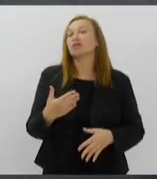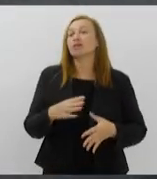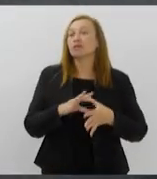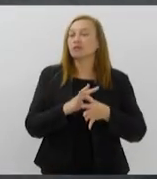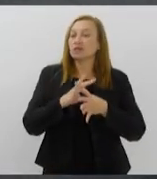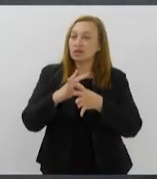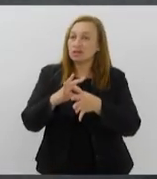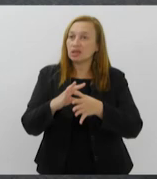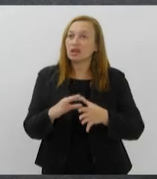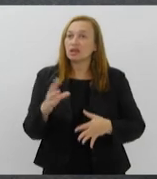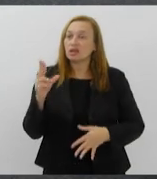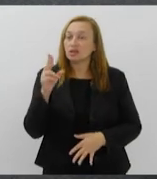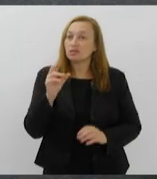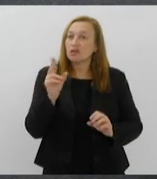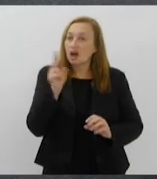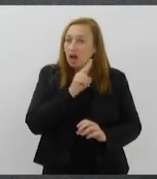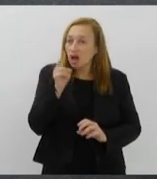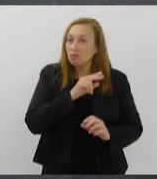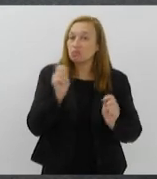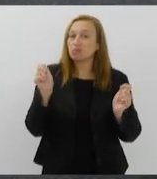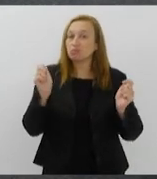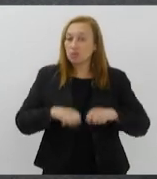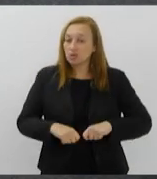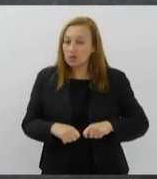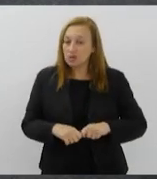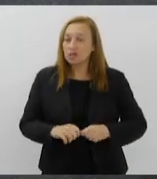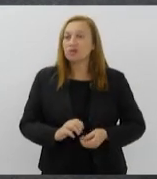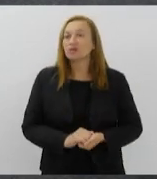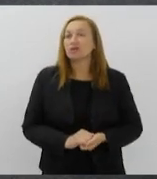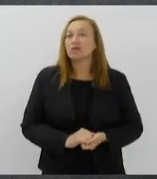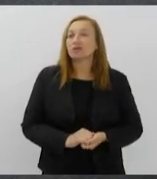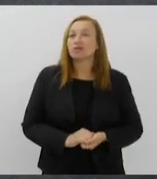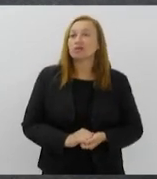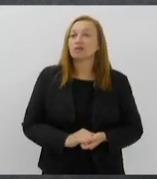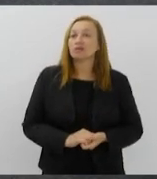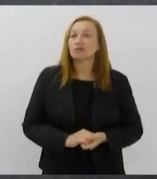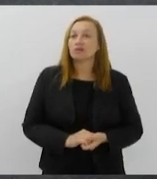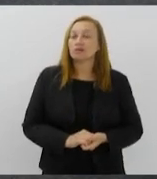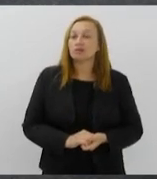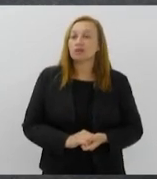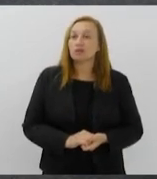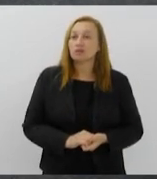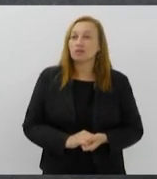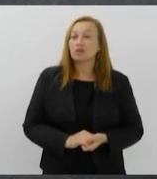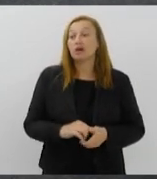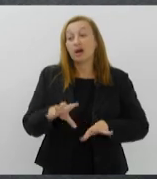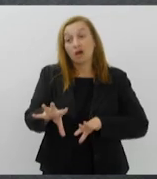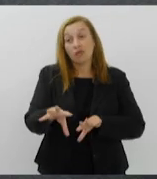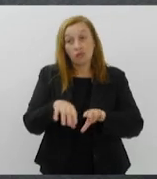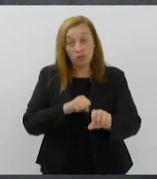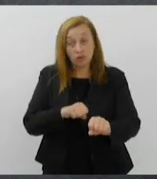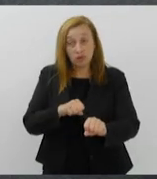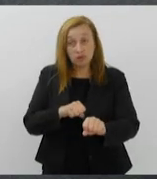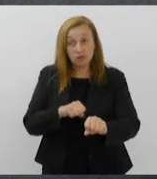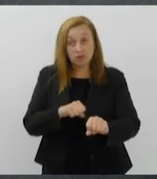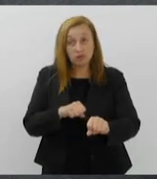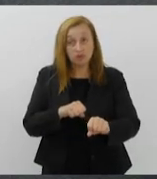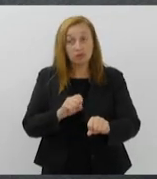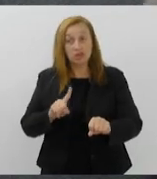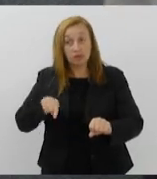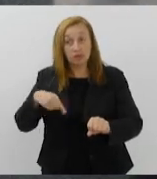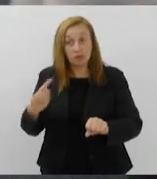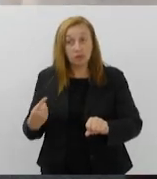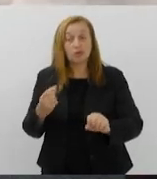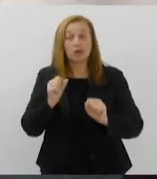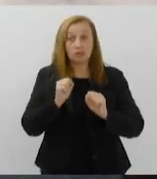para que, tão logo seja possível, né, o mais rápido possível, haja a formatura para que, em seguida,